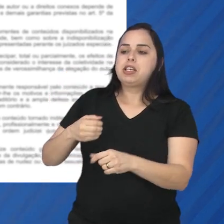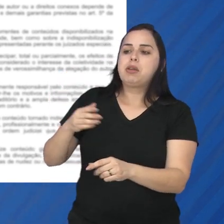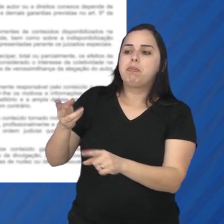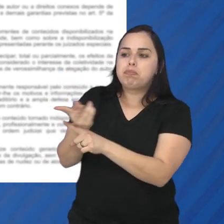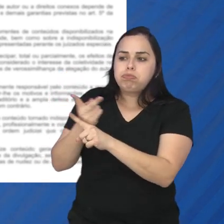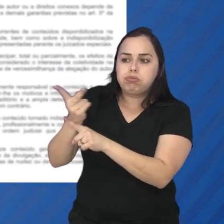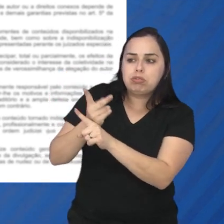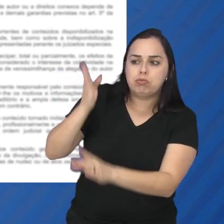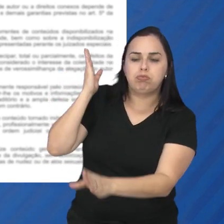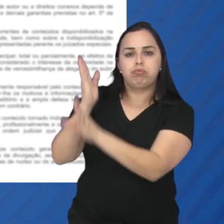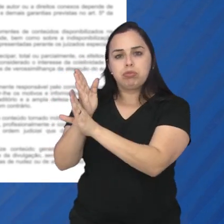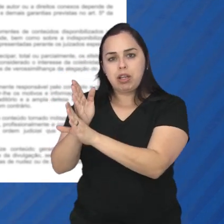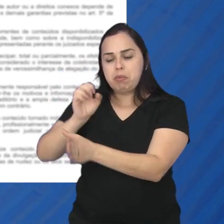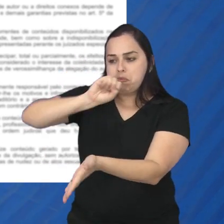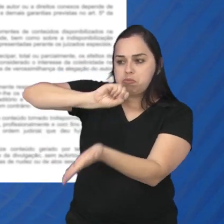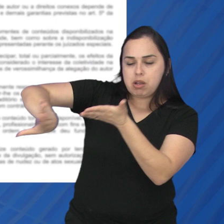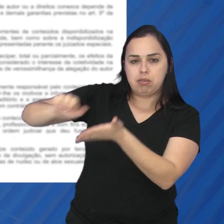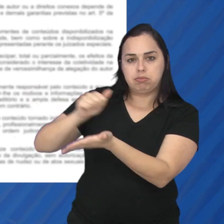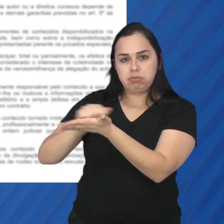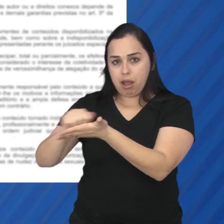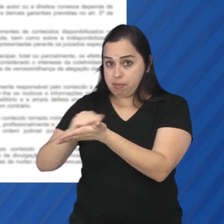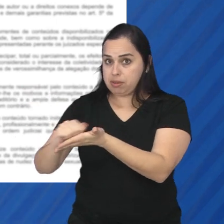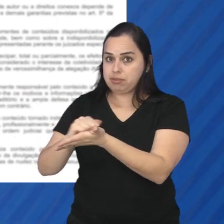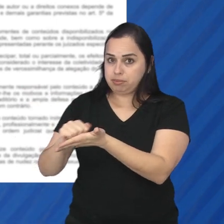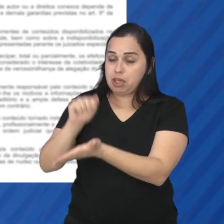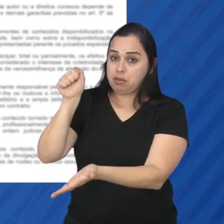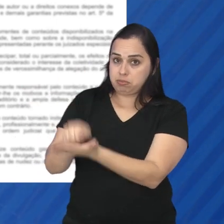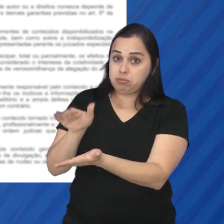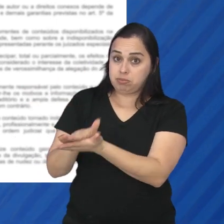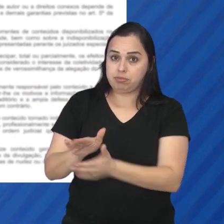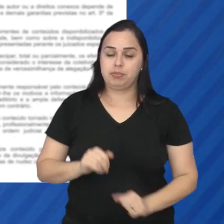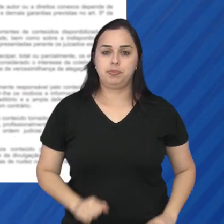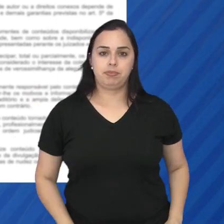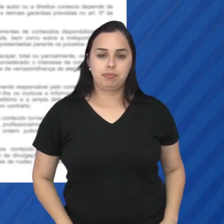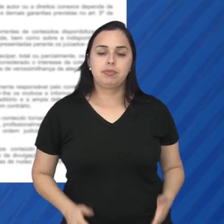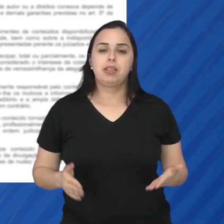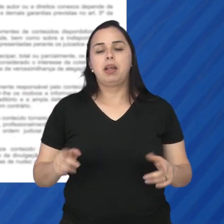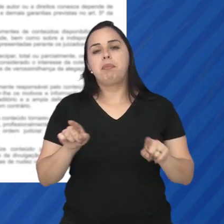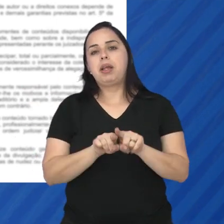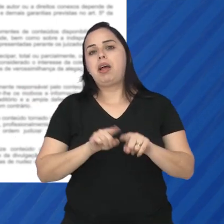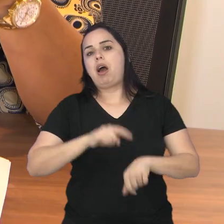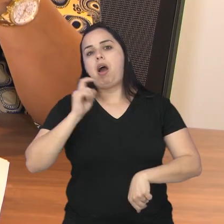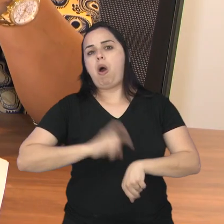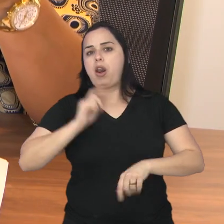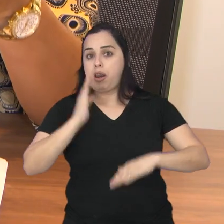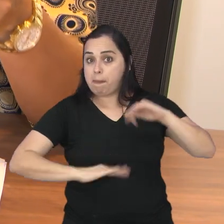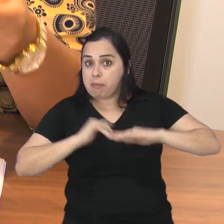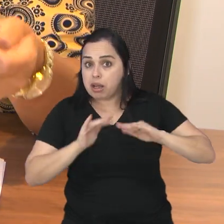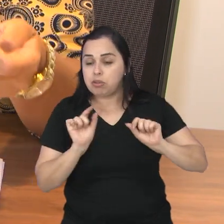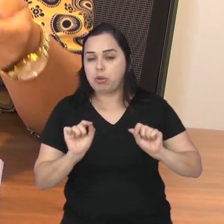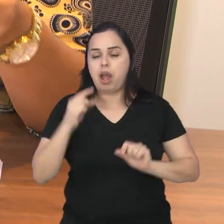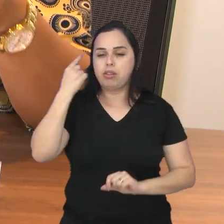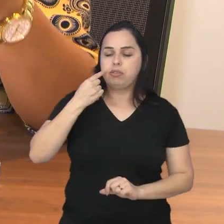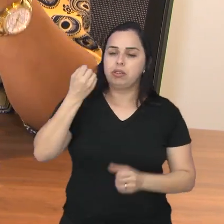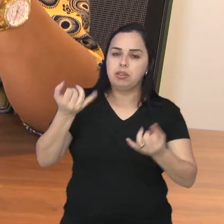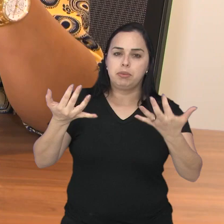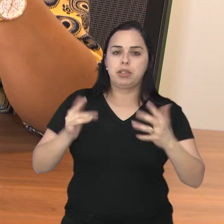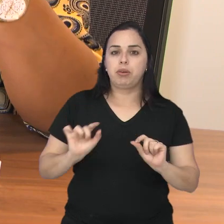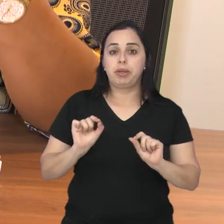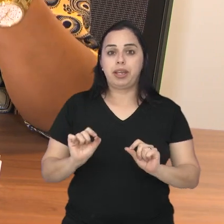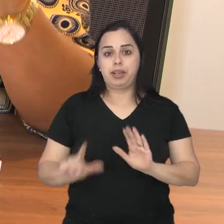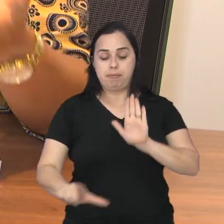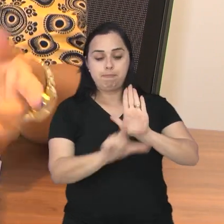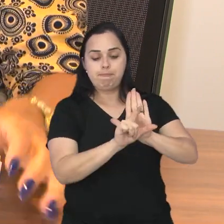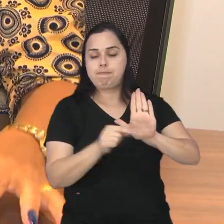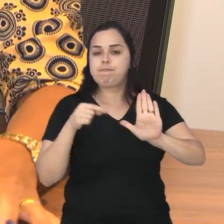tomar providências e nem tornar indisponível o conteúdo apontado como infringente na prática advogada